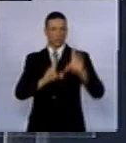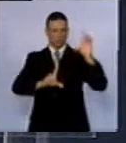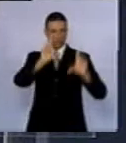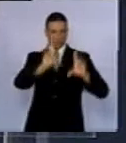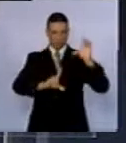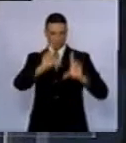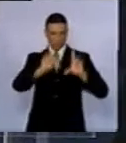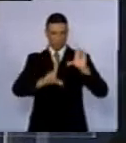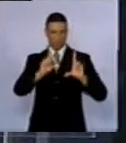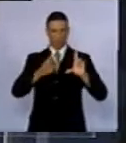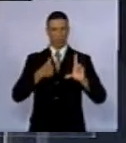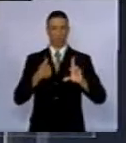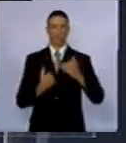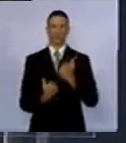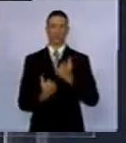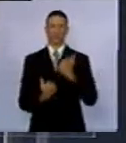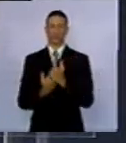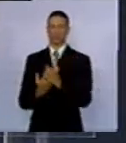nome de suas